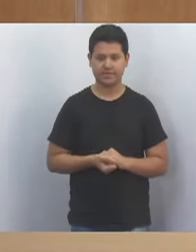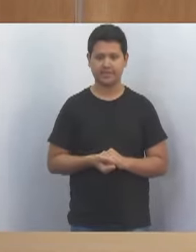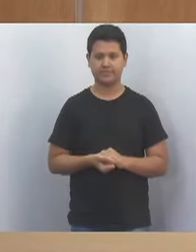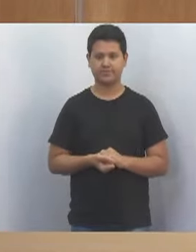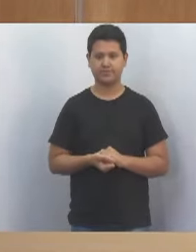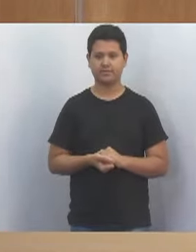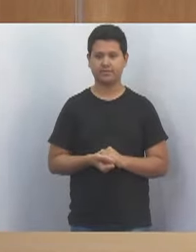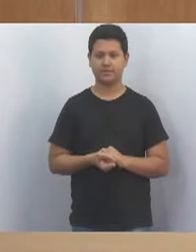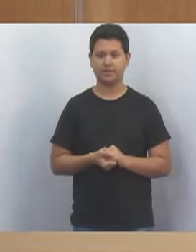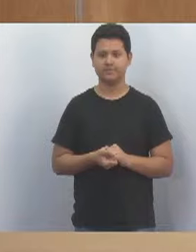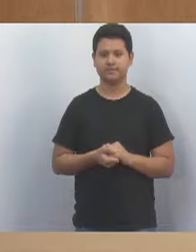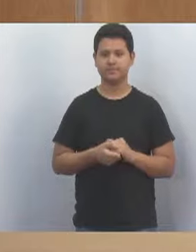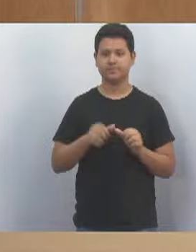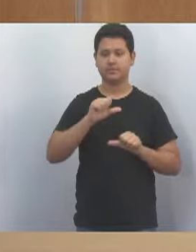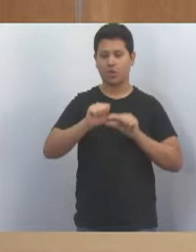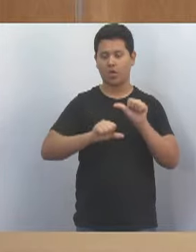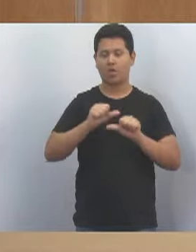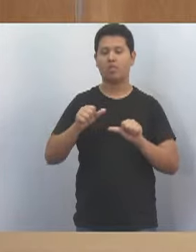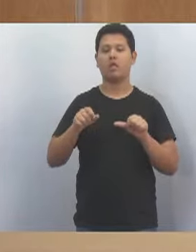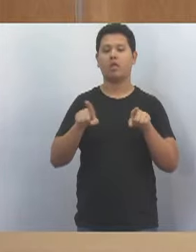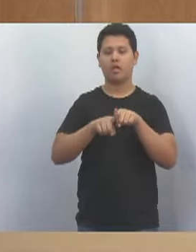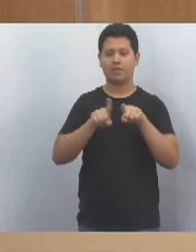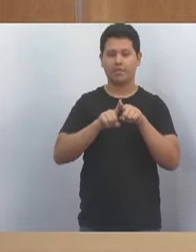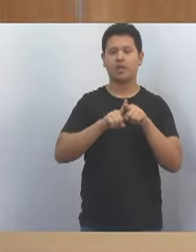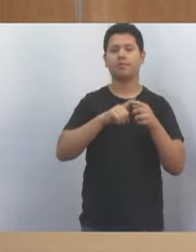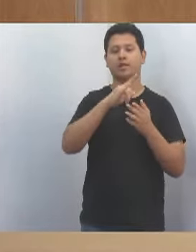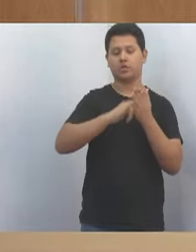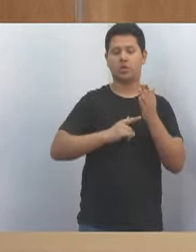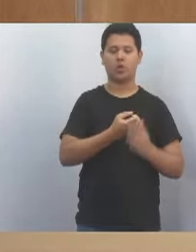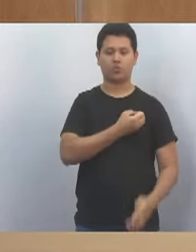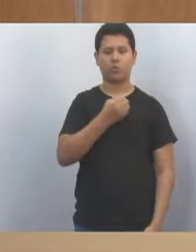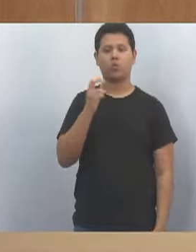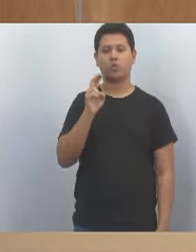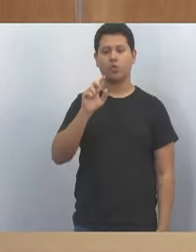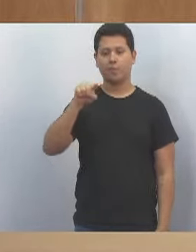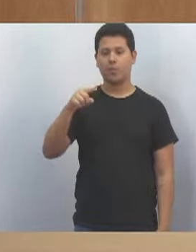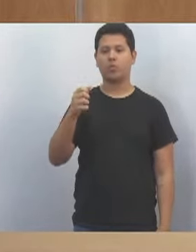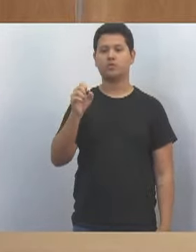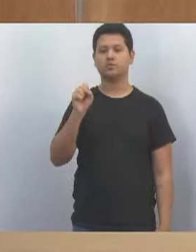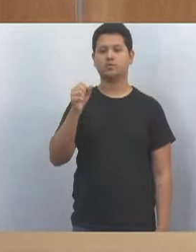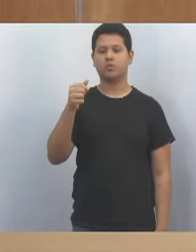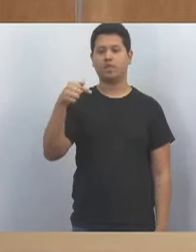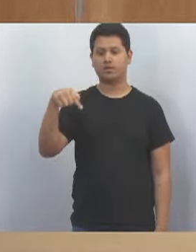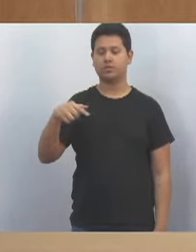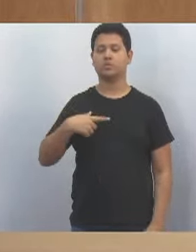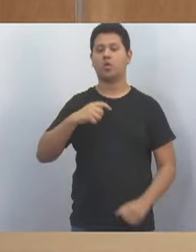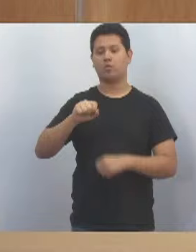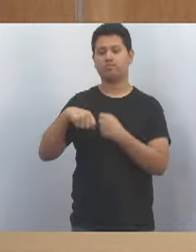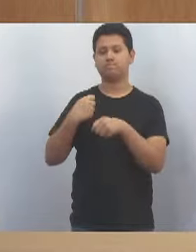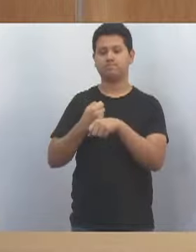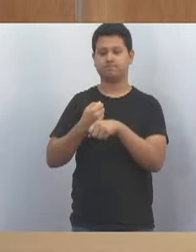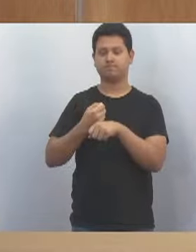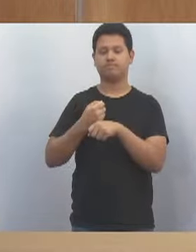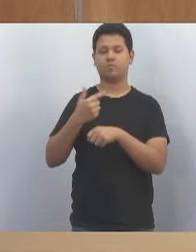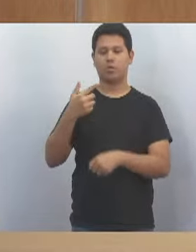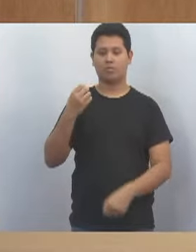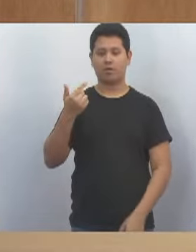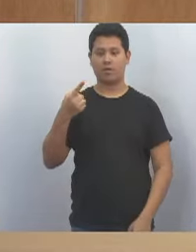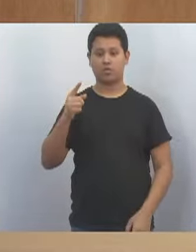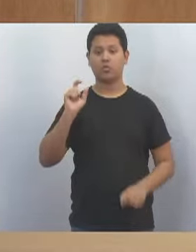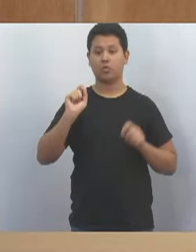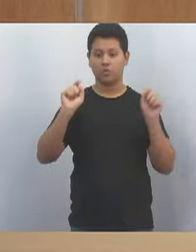A presente alteração no artigo 33 da Lei 5.867, de 1º de julho de 2014, se